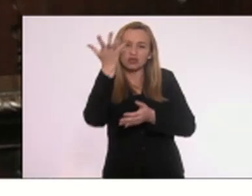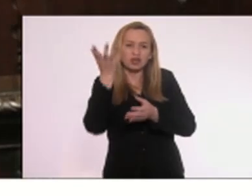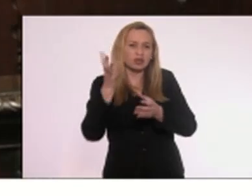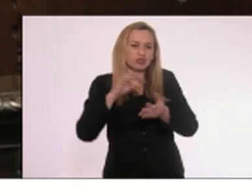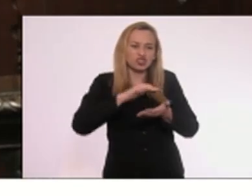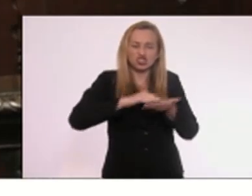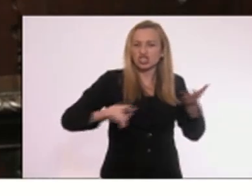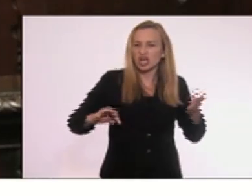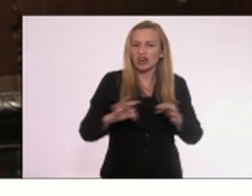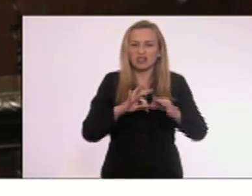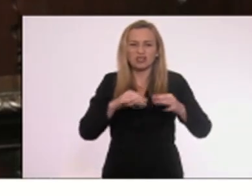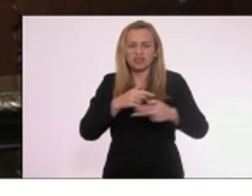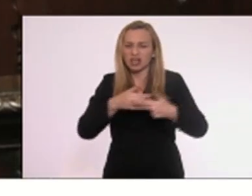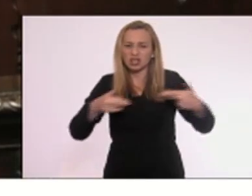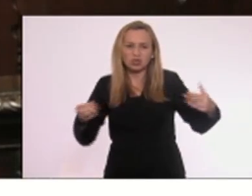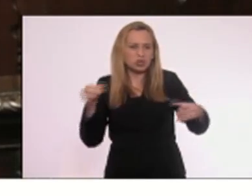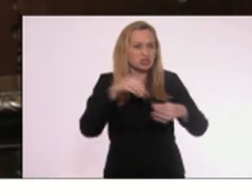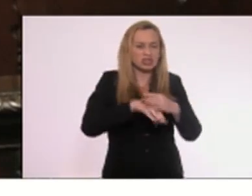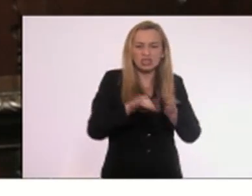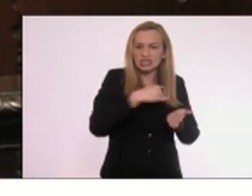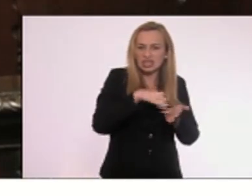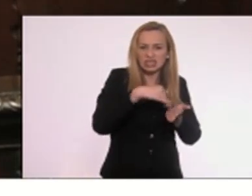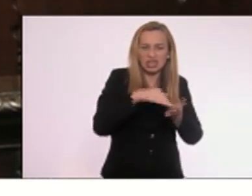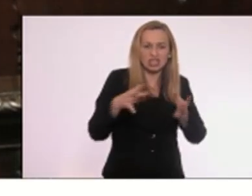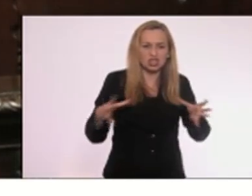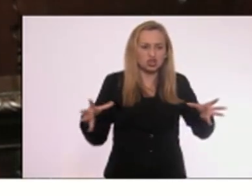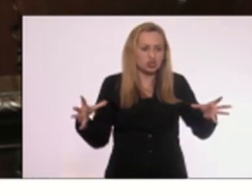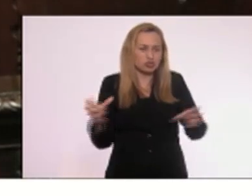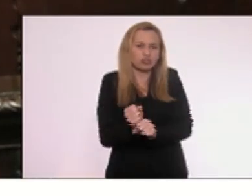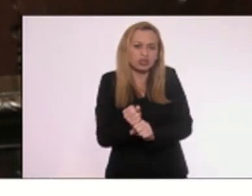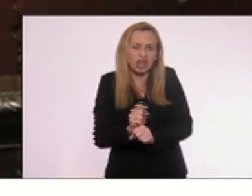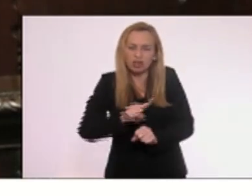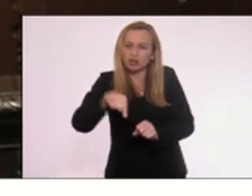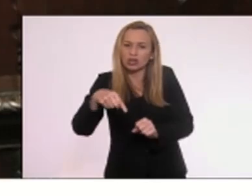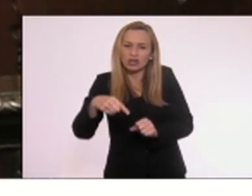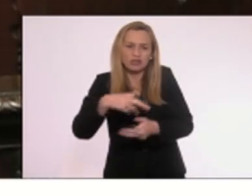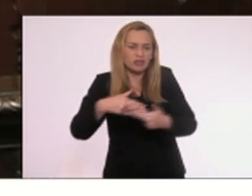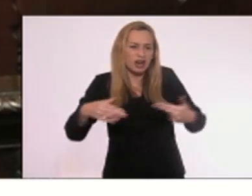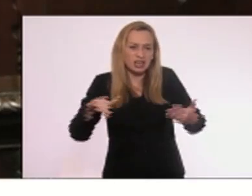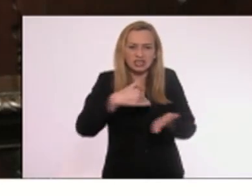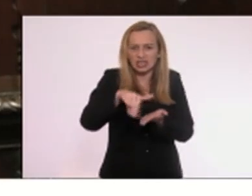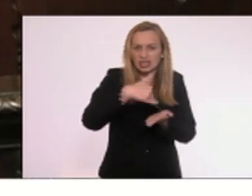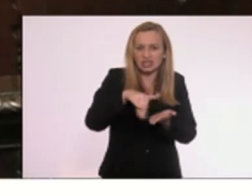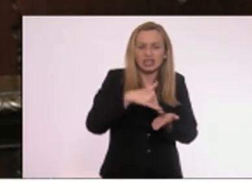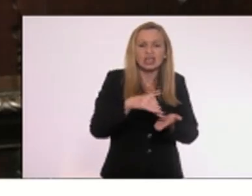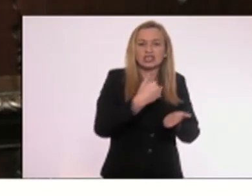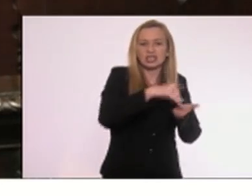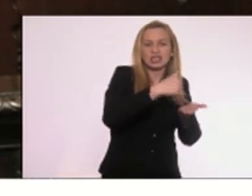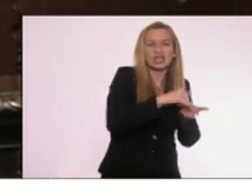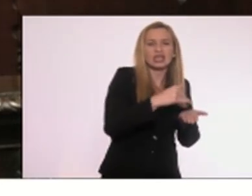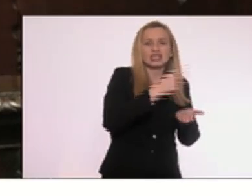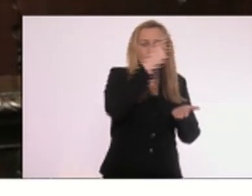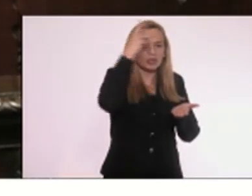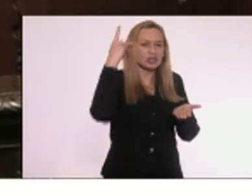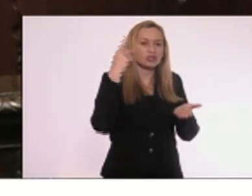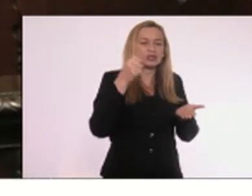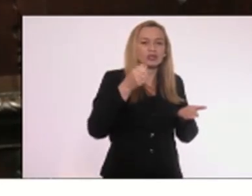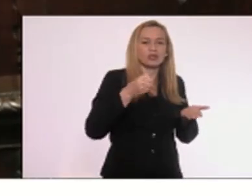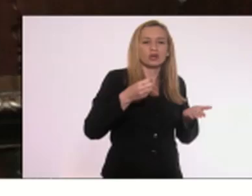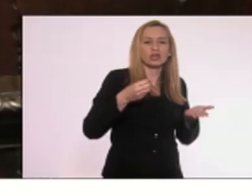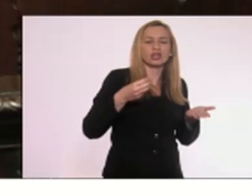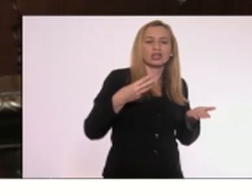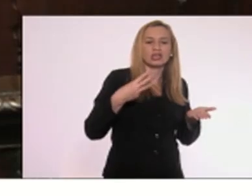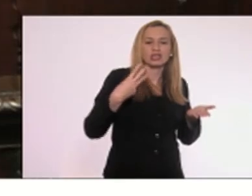balbúrdia, uma confusão de, por exemplo, juntar uma secretaria na outra, secretaria da pessoa da terceira idade,